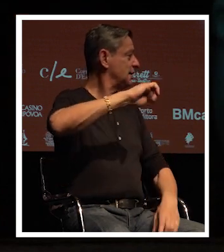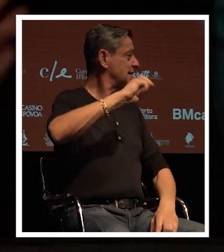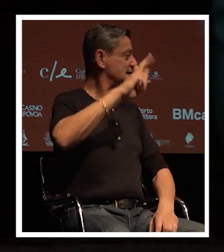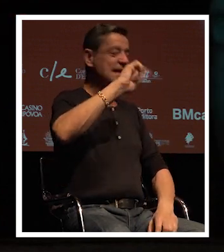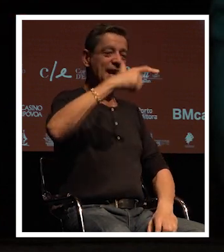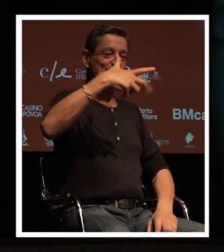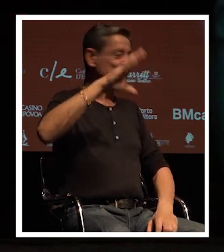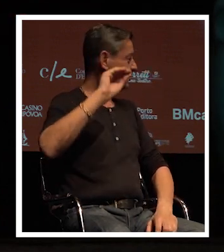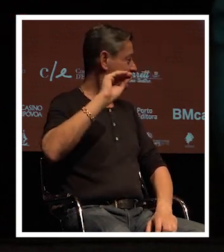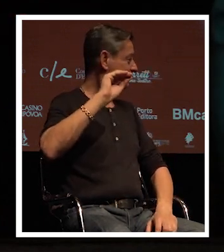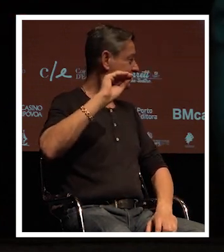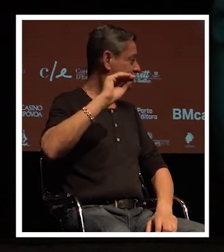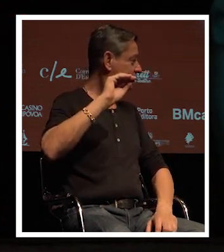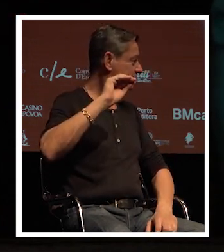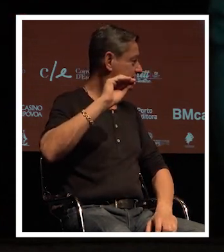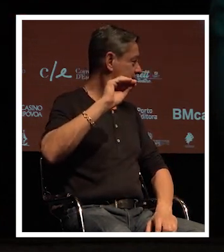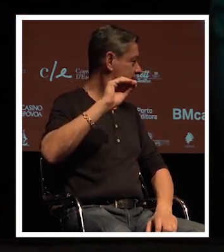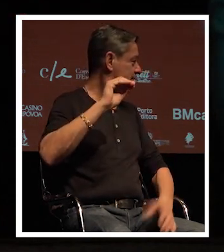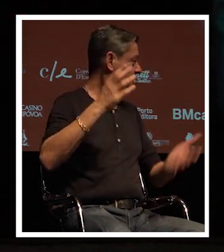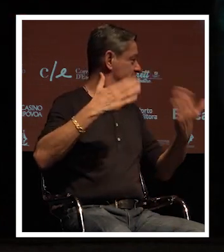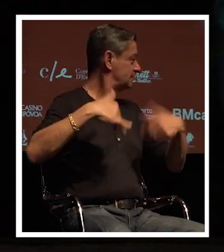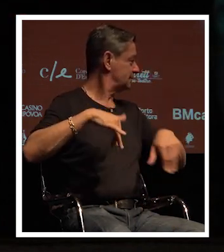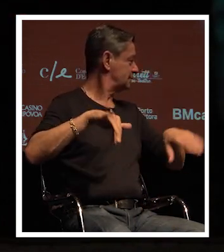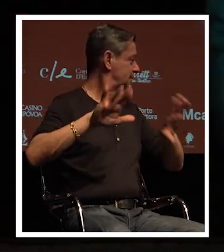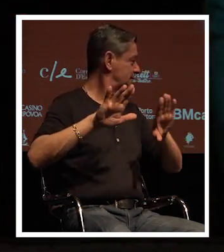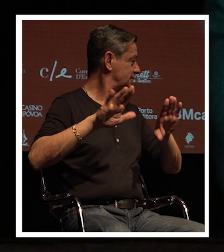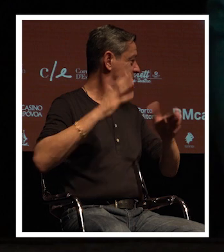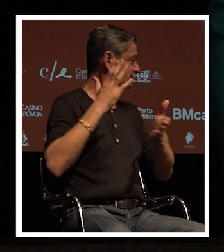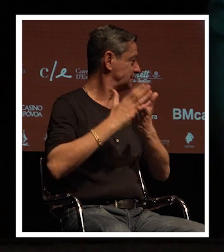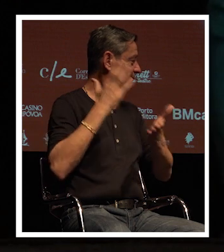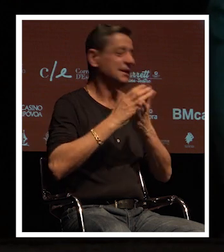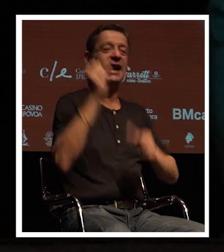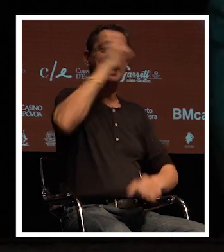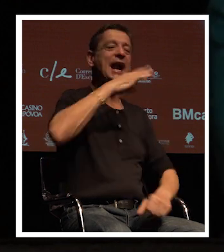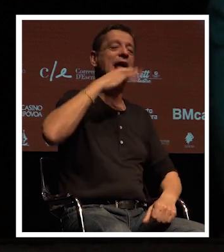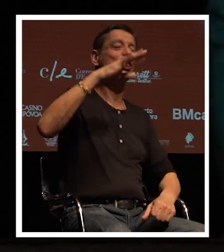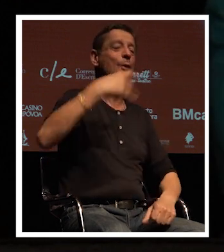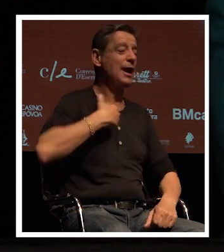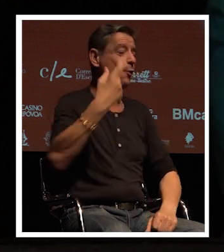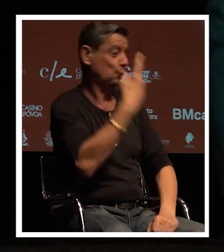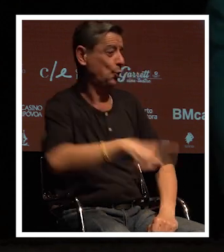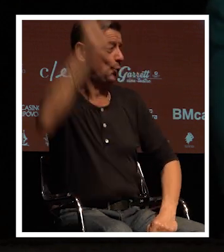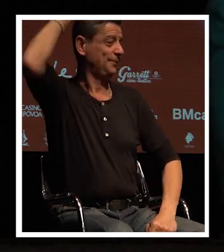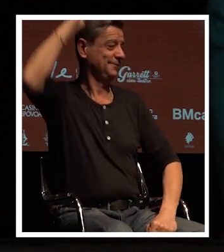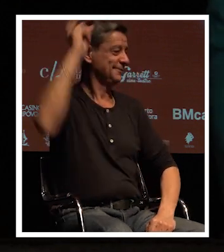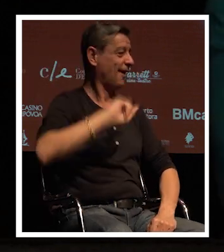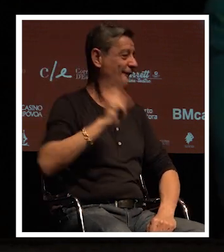amé também e o próprio and A Capela sim mas depois o mas eu não eu não sou cantor tem manir de me chamar cantor mas eu não sou cantor